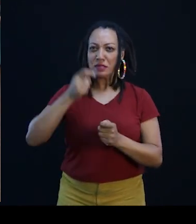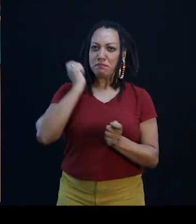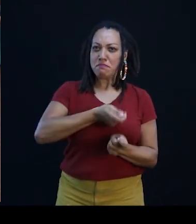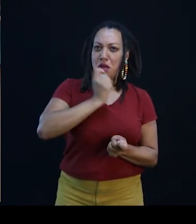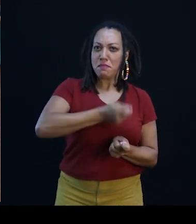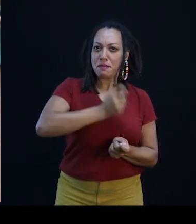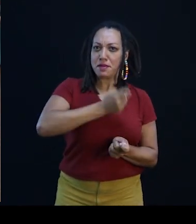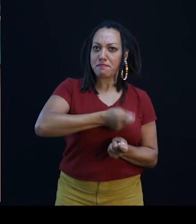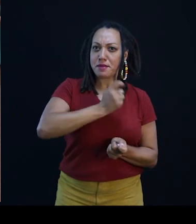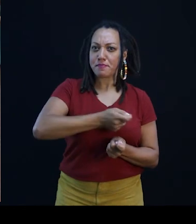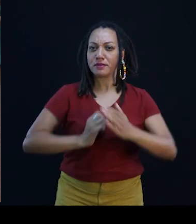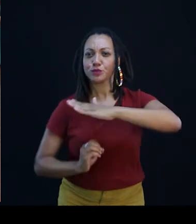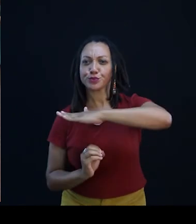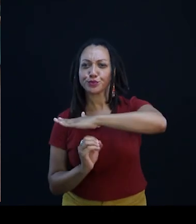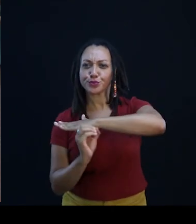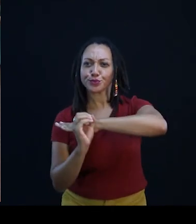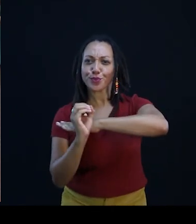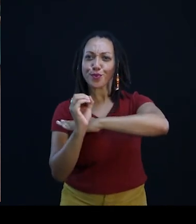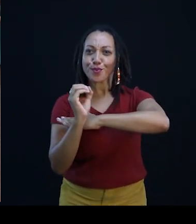vem nascendo ali.